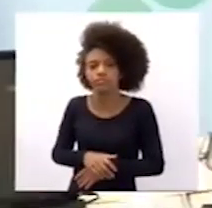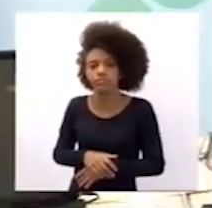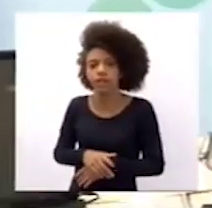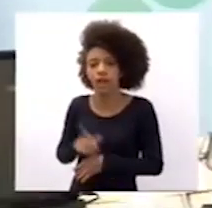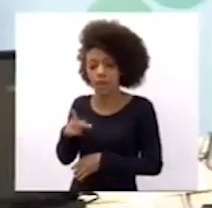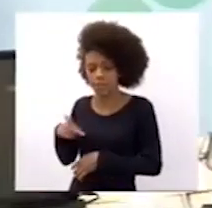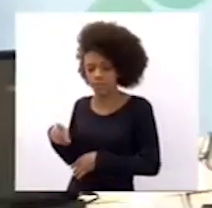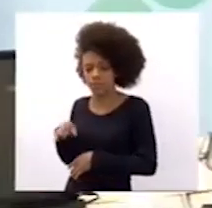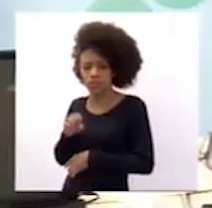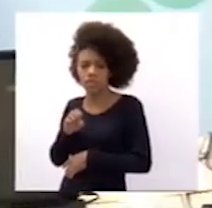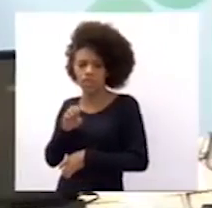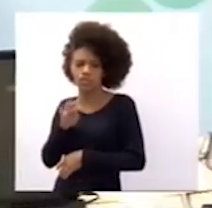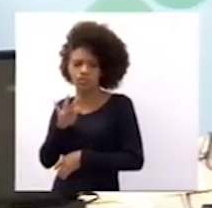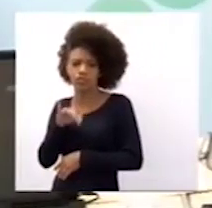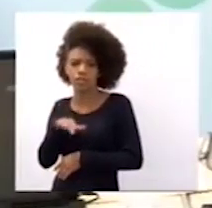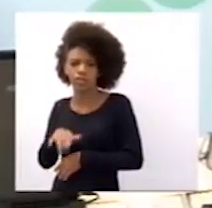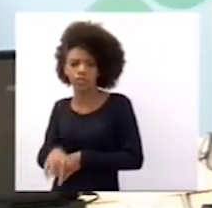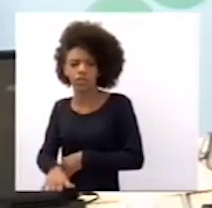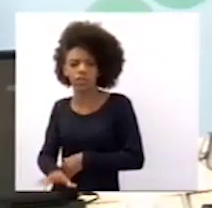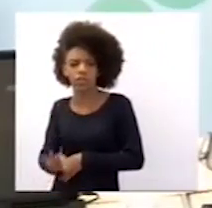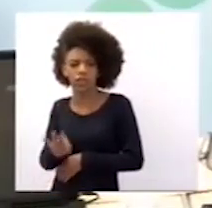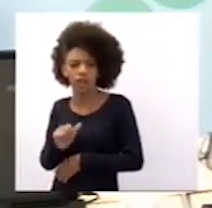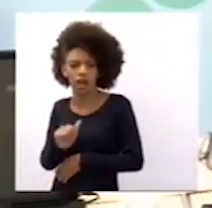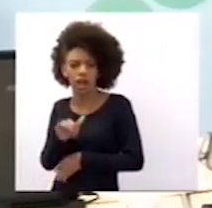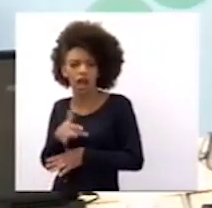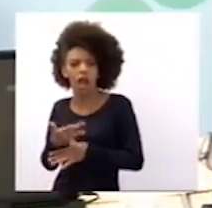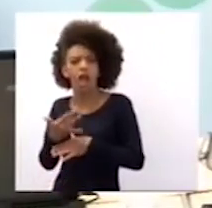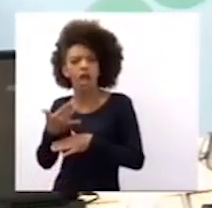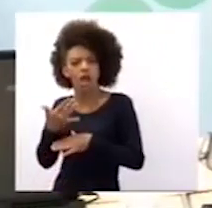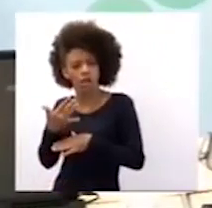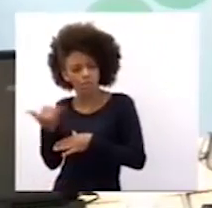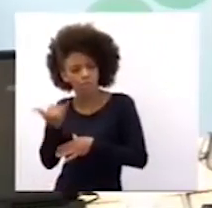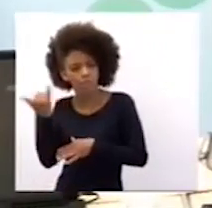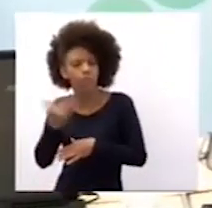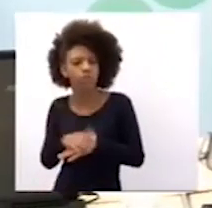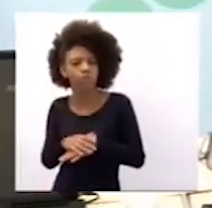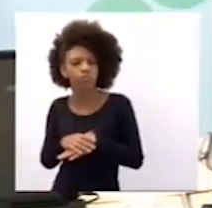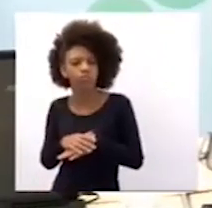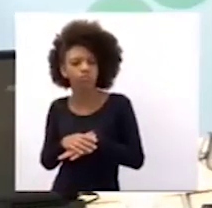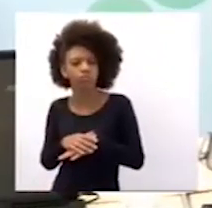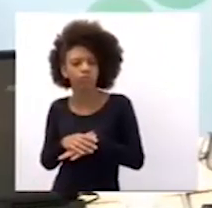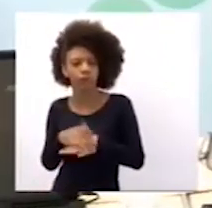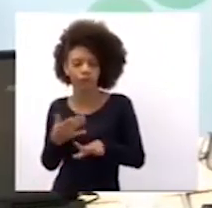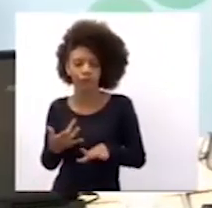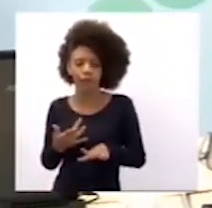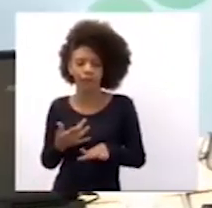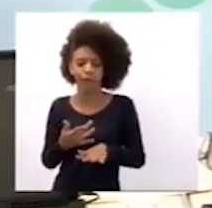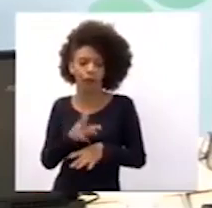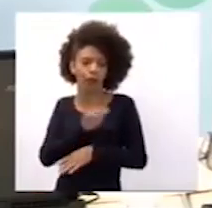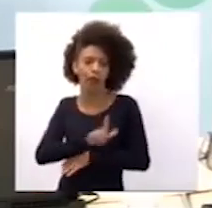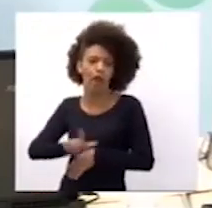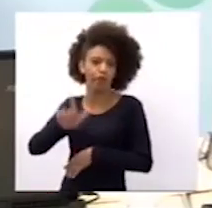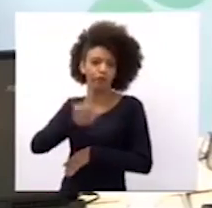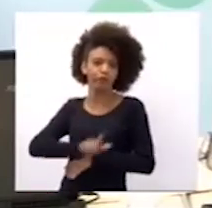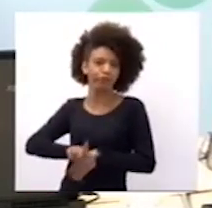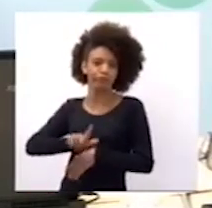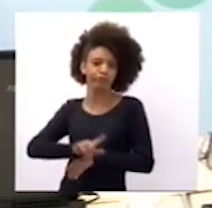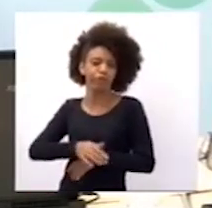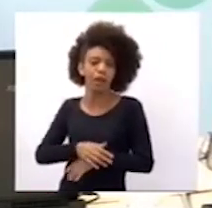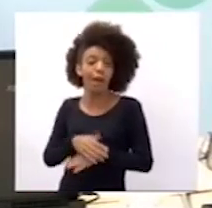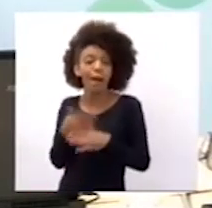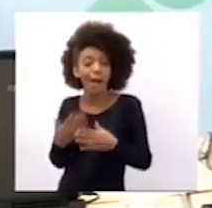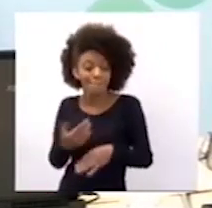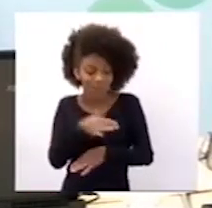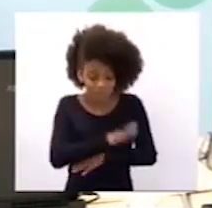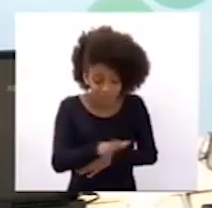de etiqueta, né? Etiqueta é fundamental ensinar isso para os estudantes, porque tem coisas que parecem óbvias para nós, mas para os estudantes